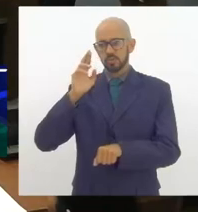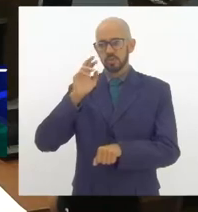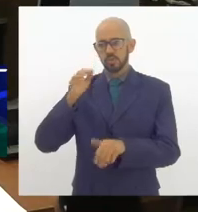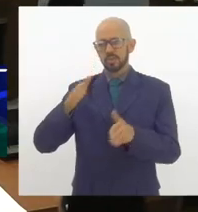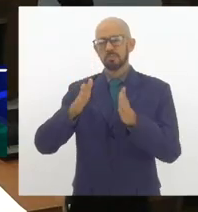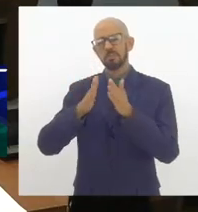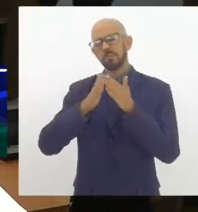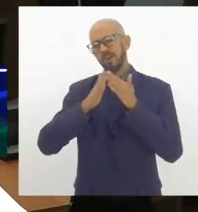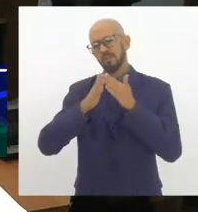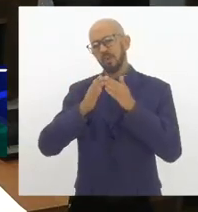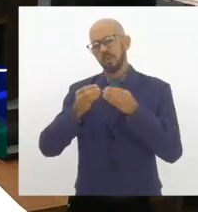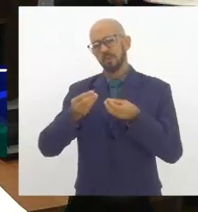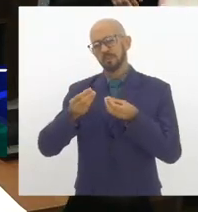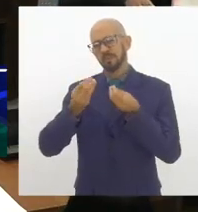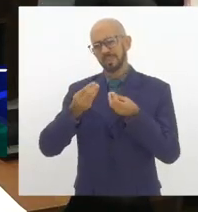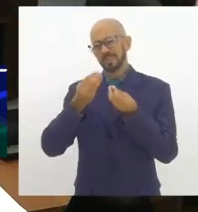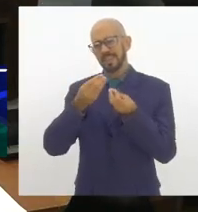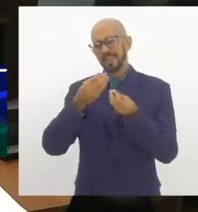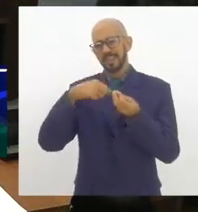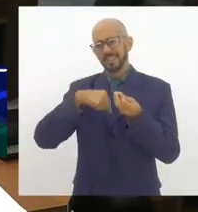celular por favor